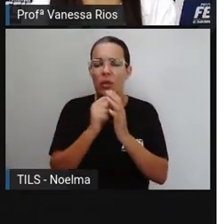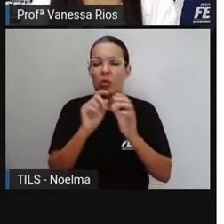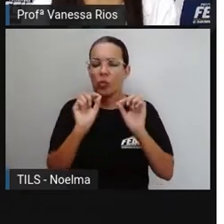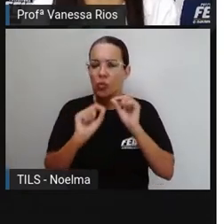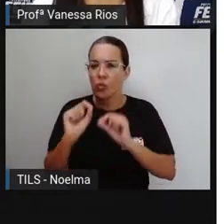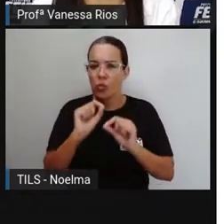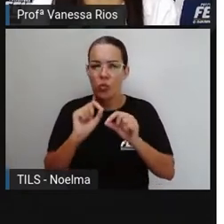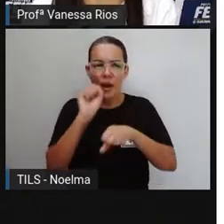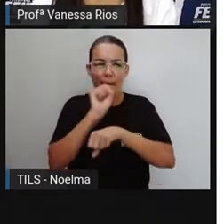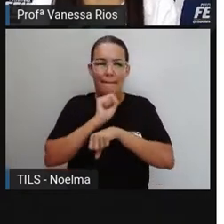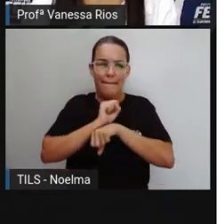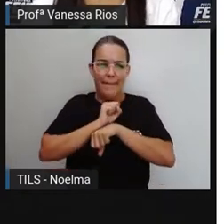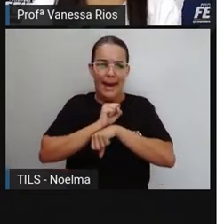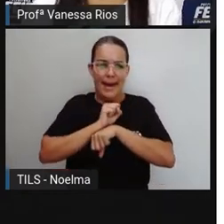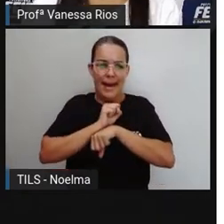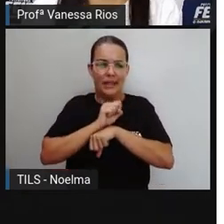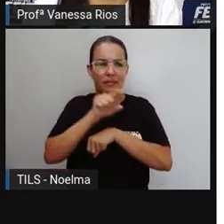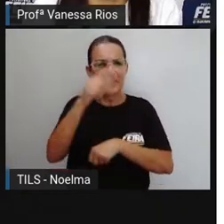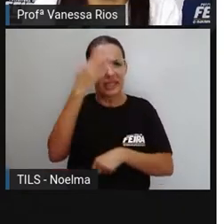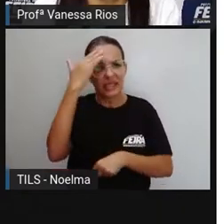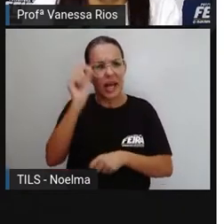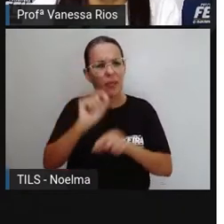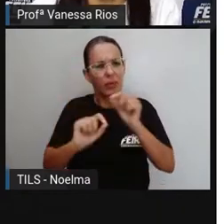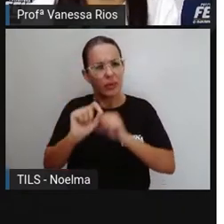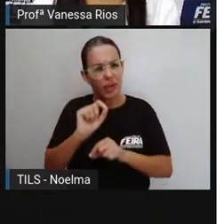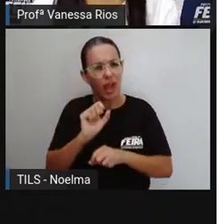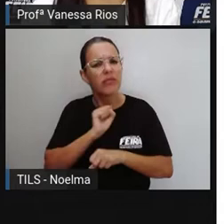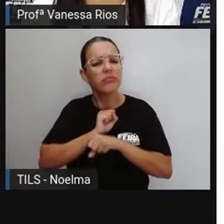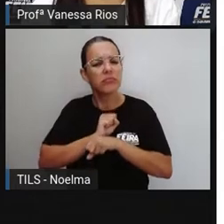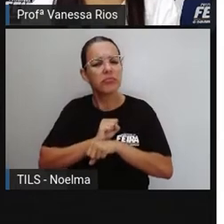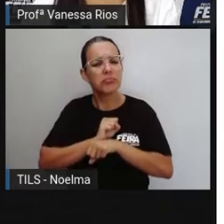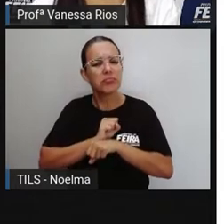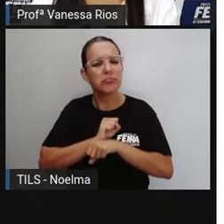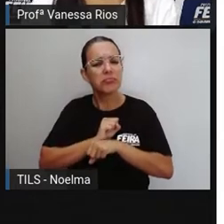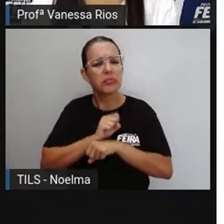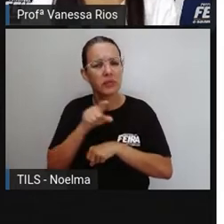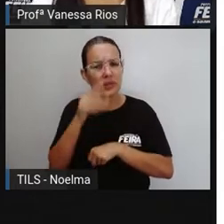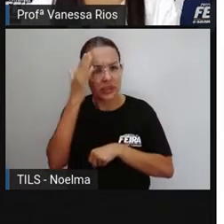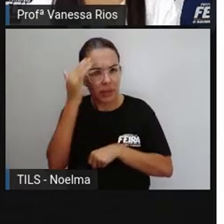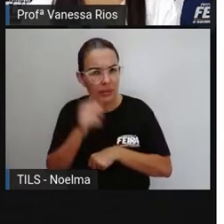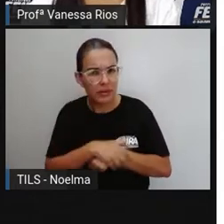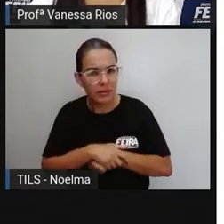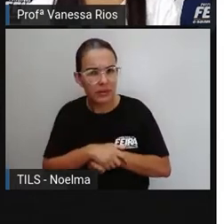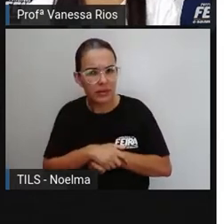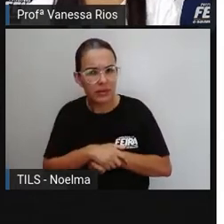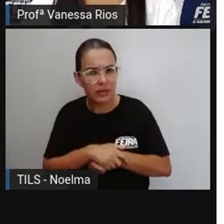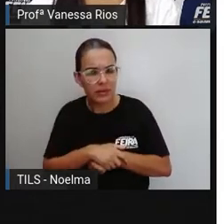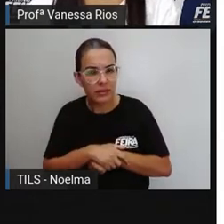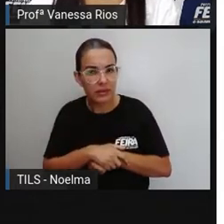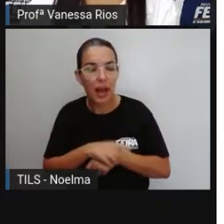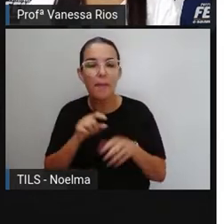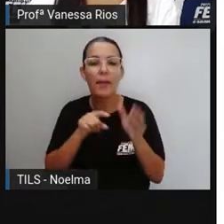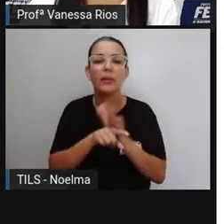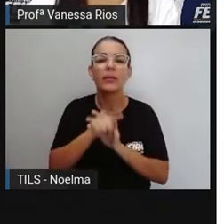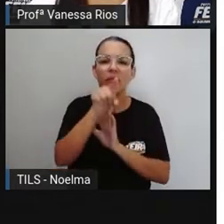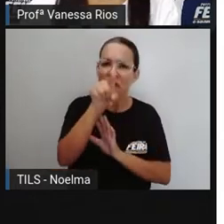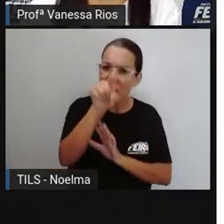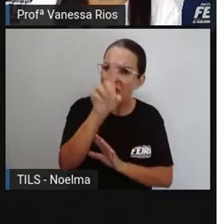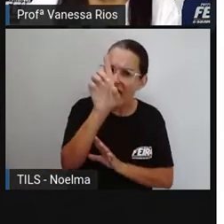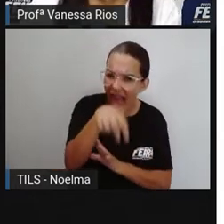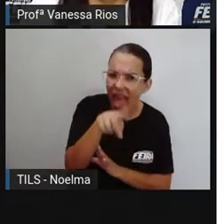definição de sedentarismo. Você sabe, não é, o que é sedentarismo? E aí a Pró pergunta, você